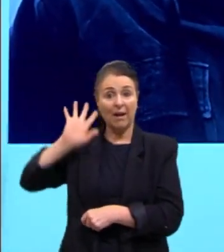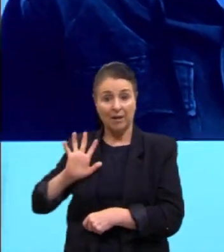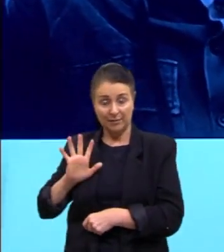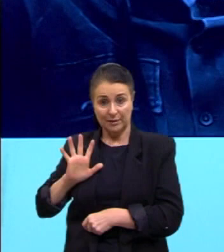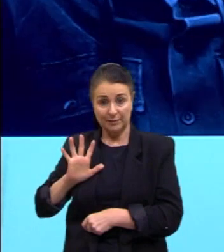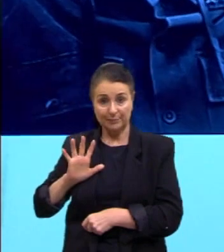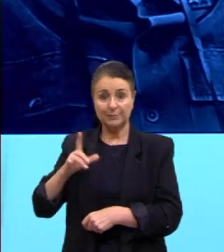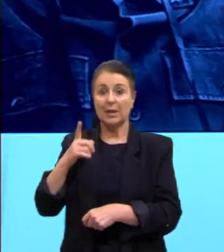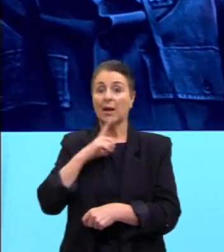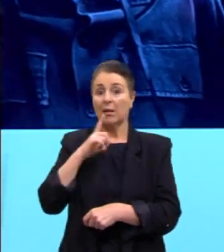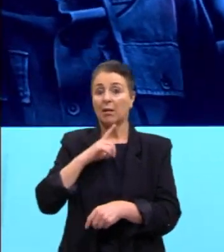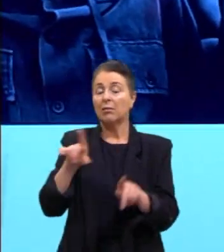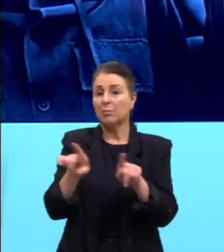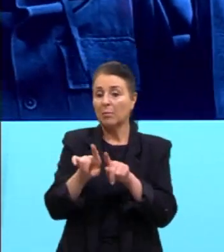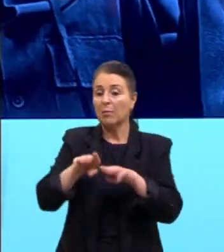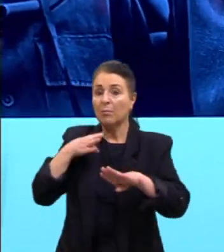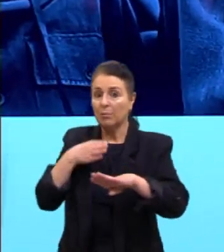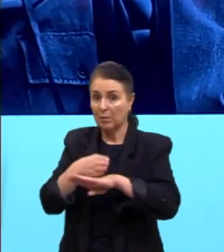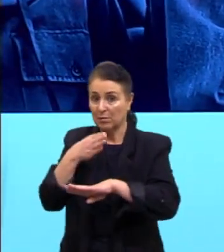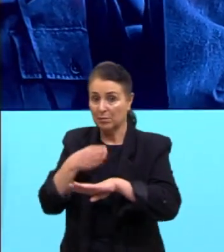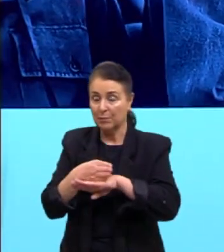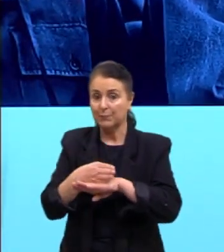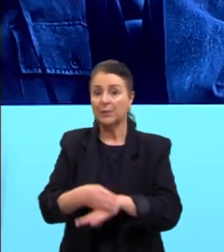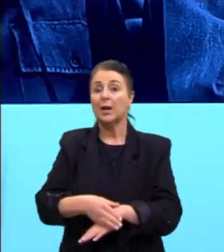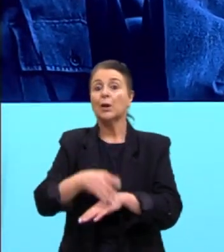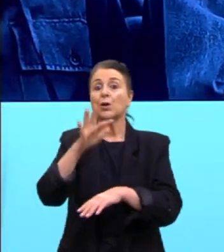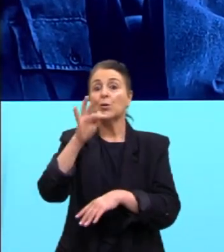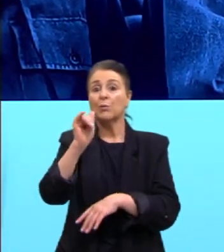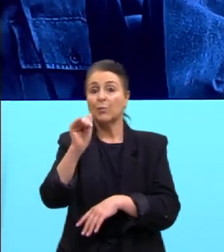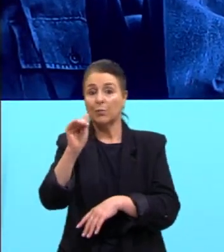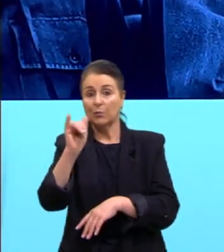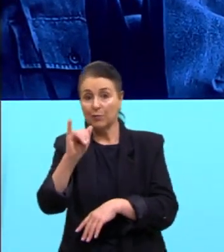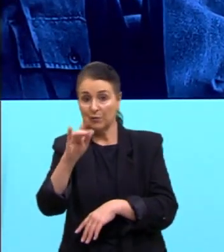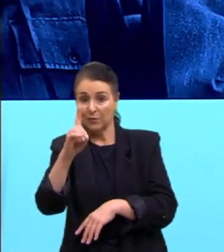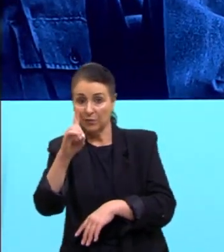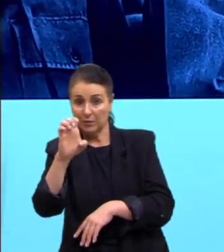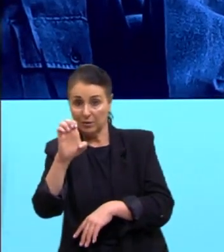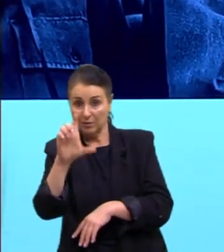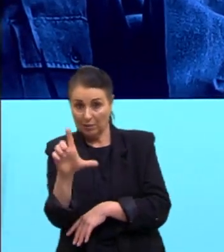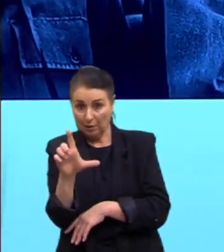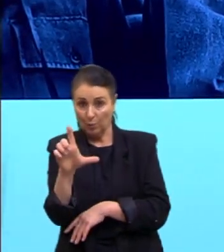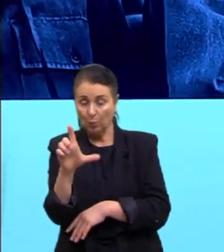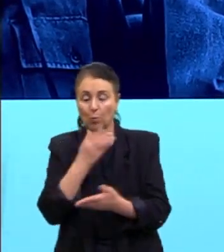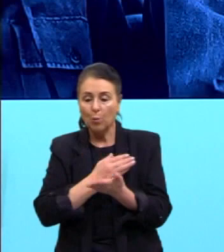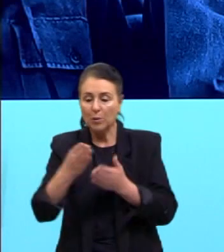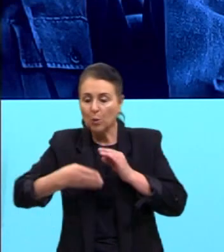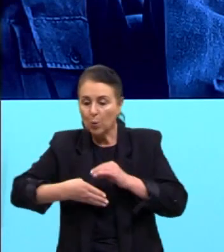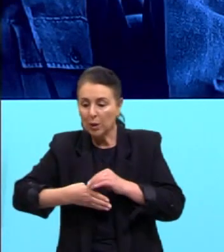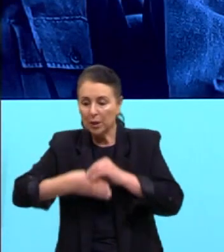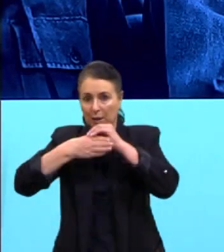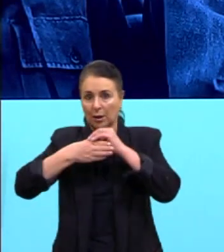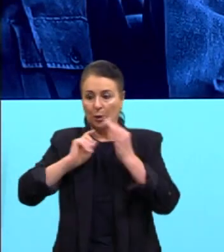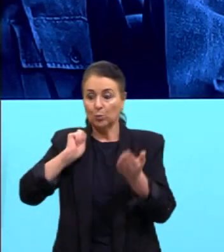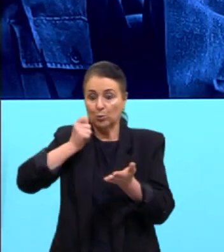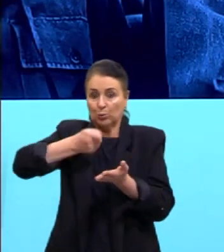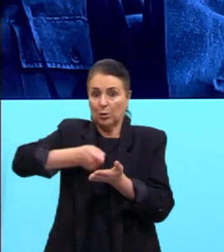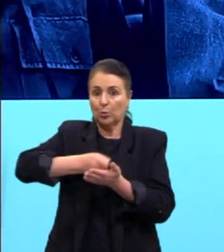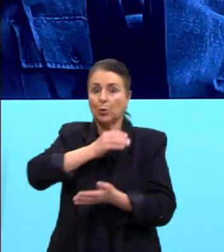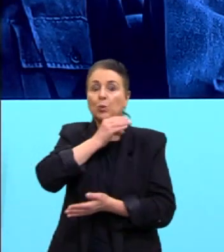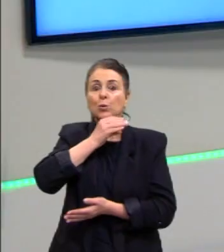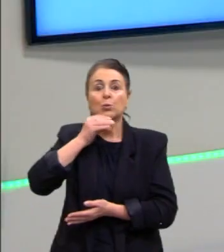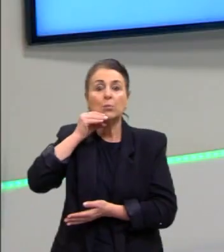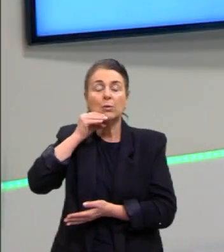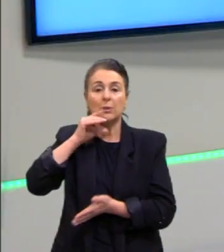comentado e Fidel Castro que depois vai se tornar o líder né vai se tornar o ditador de Cuba depois